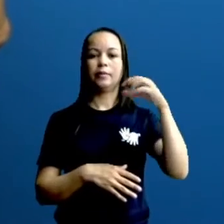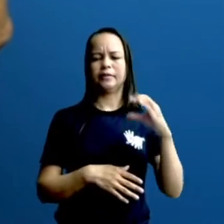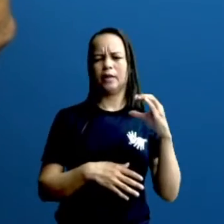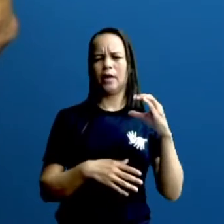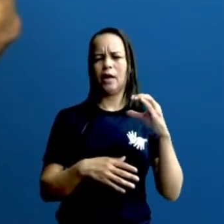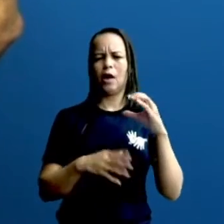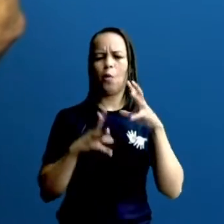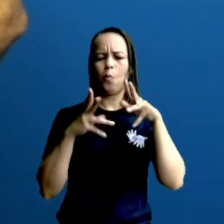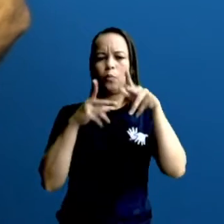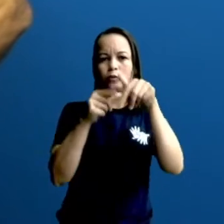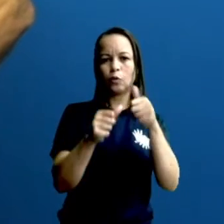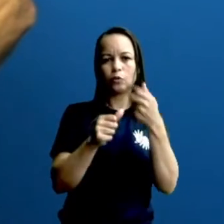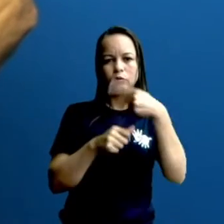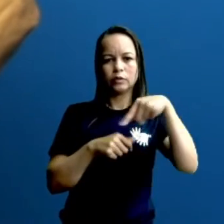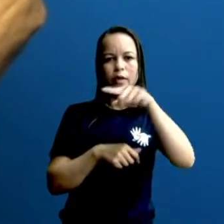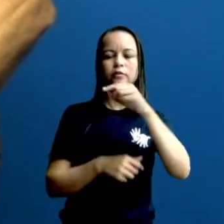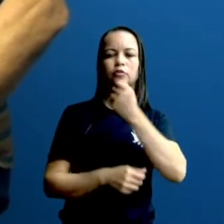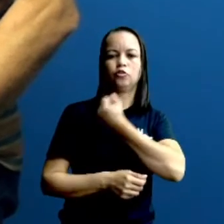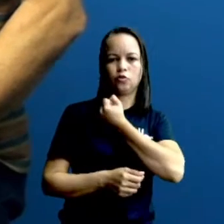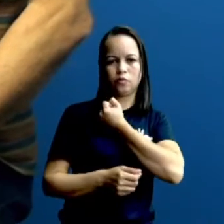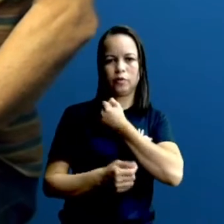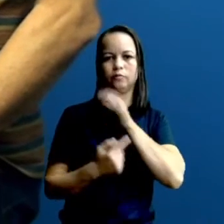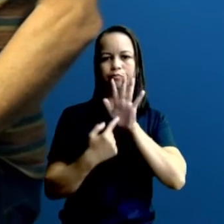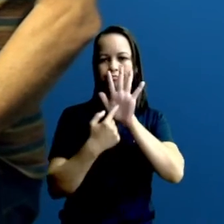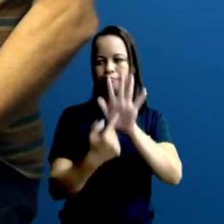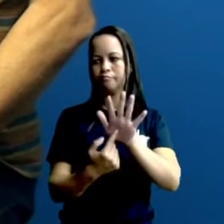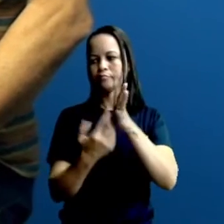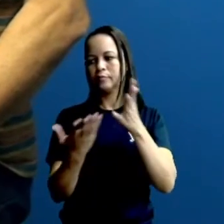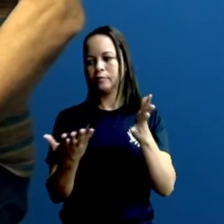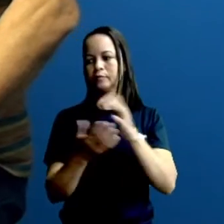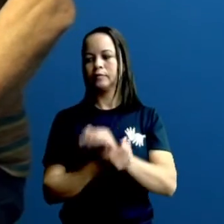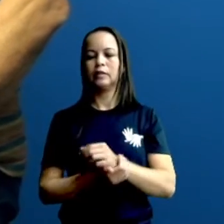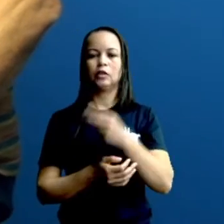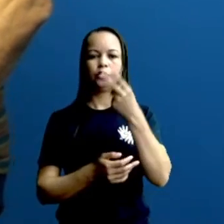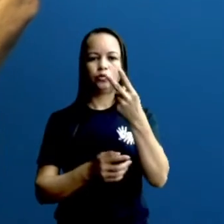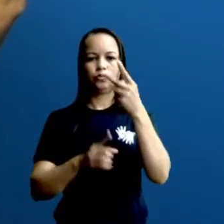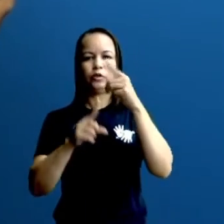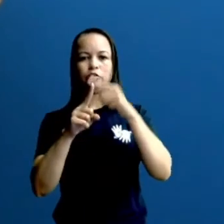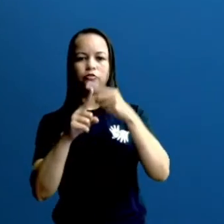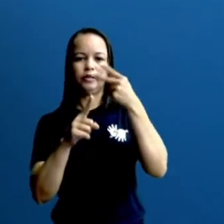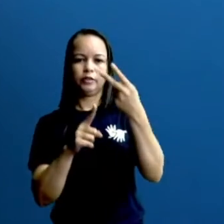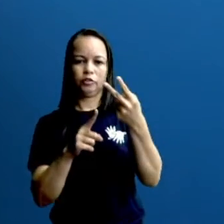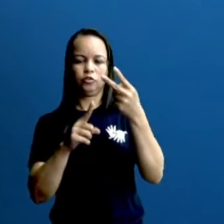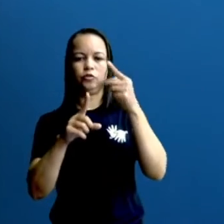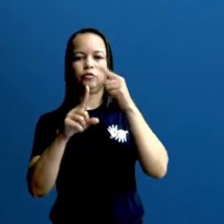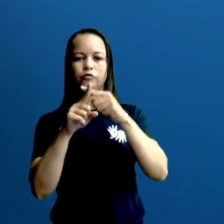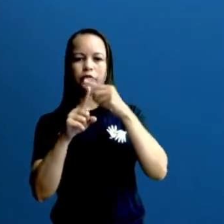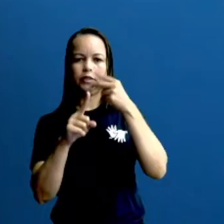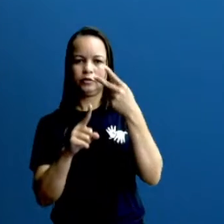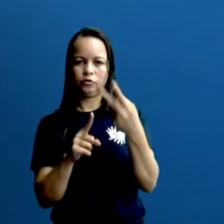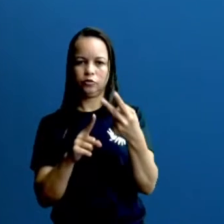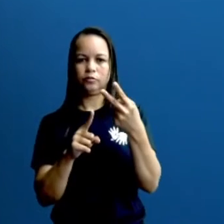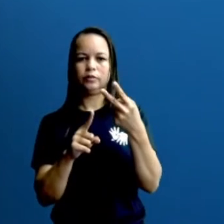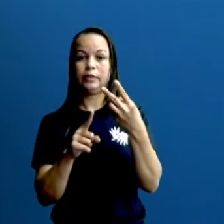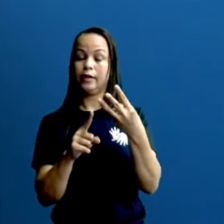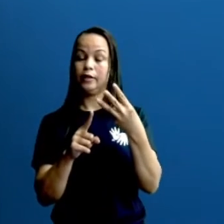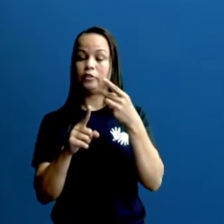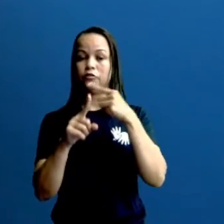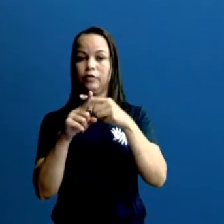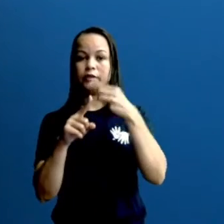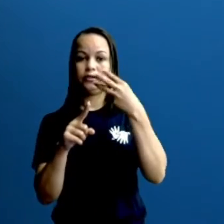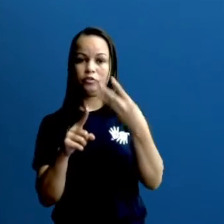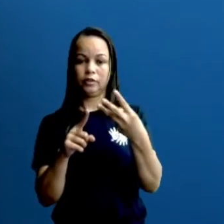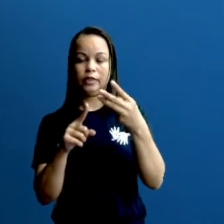É o produto de todos esses números aqui, ó. Que dá 2 vezes 2, vezes